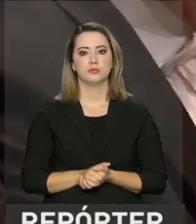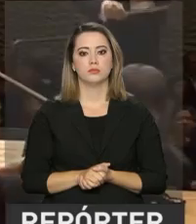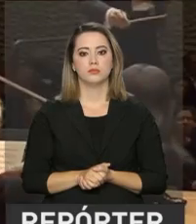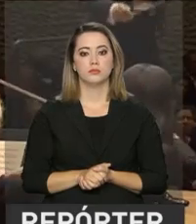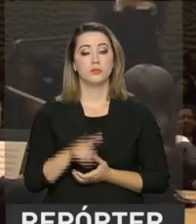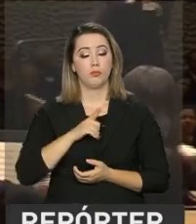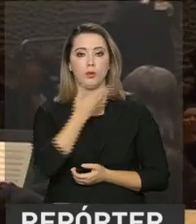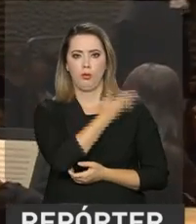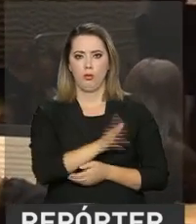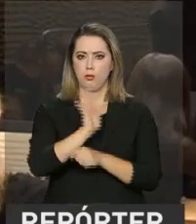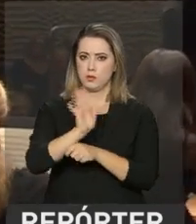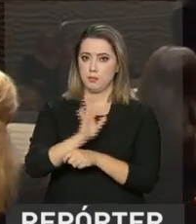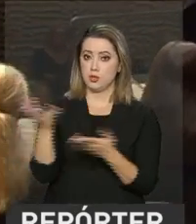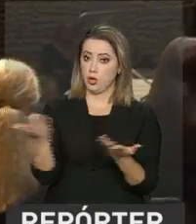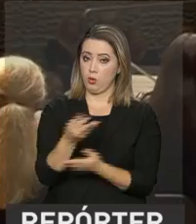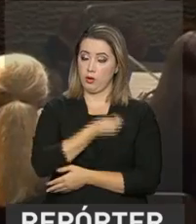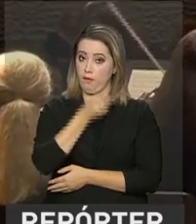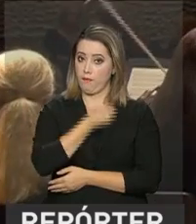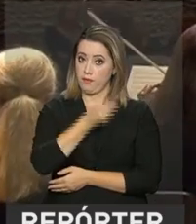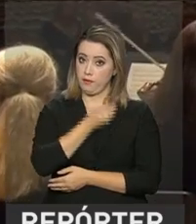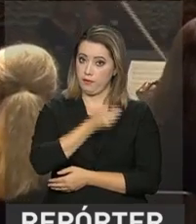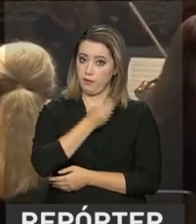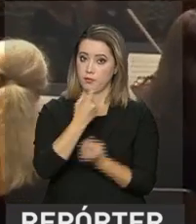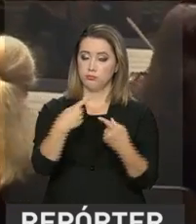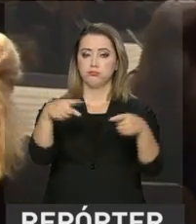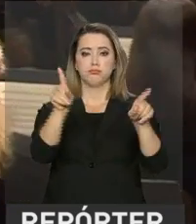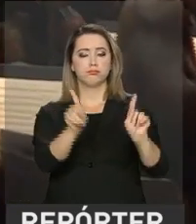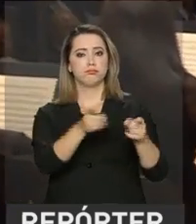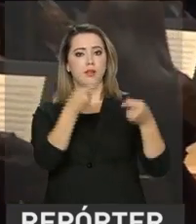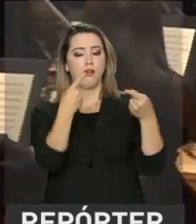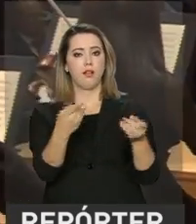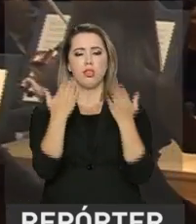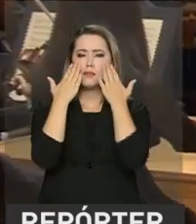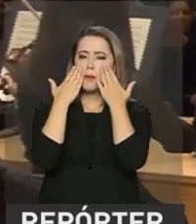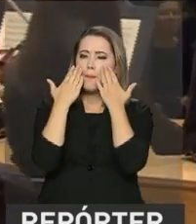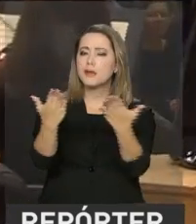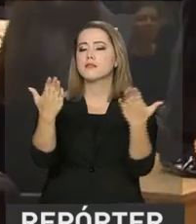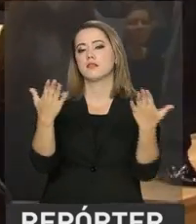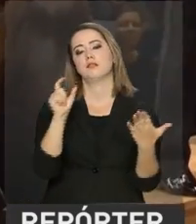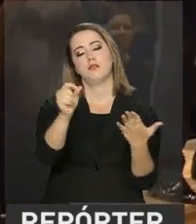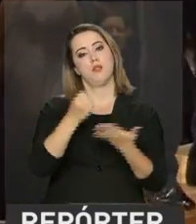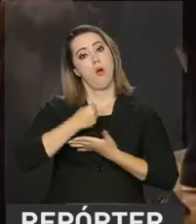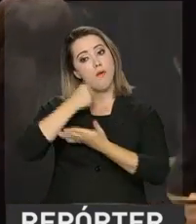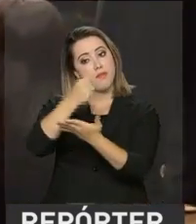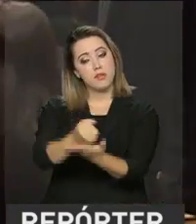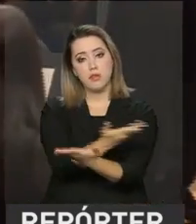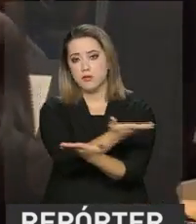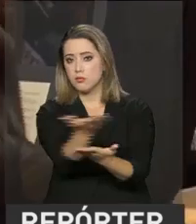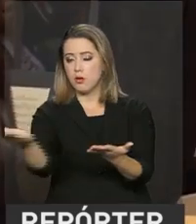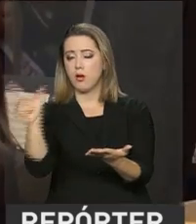Nós temos aí imagens ao vivo da Filarmônica de Hamburgo. Nesta apresentação, nesse concerto oferecido